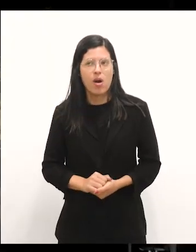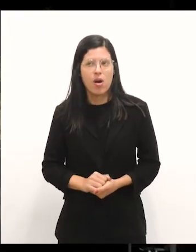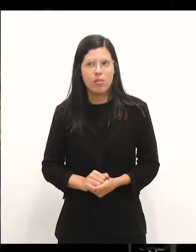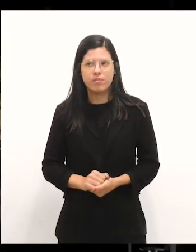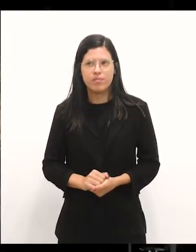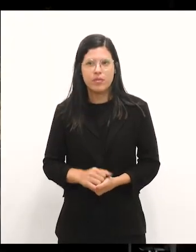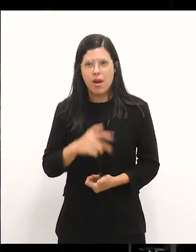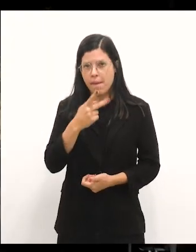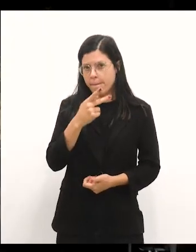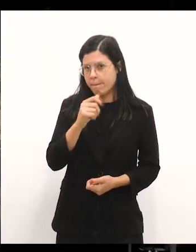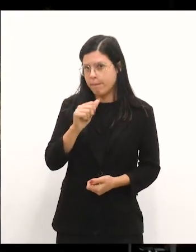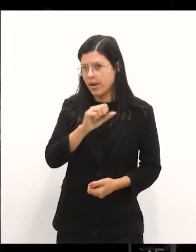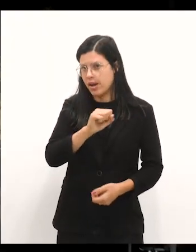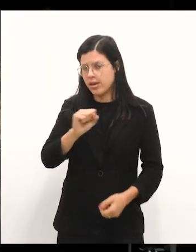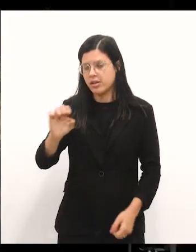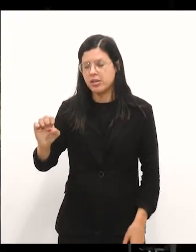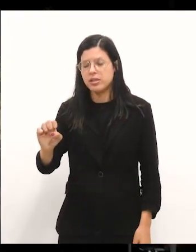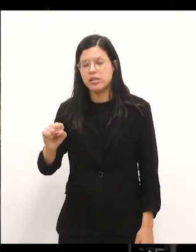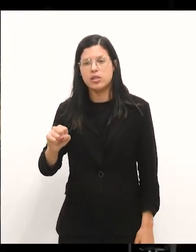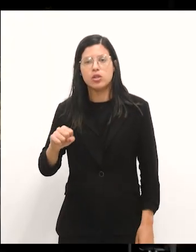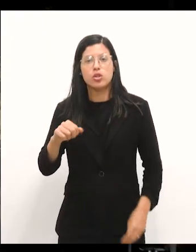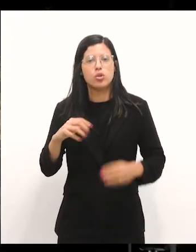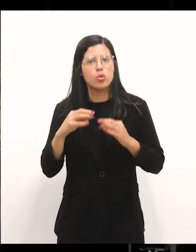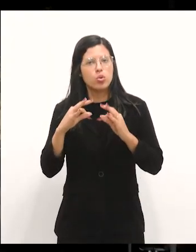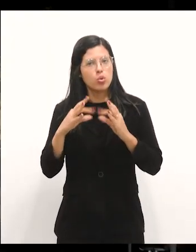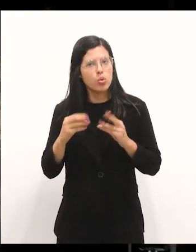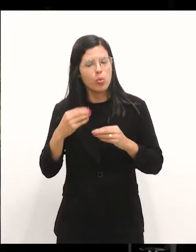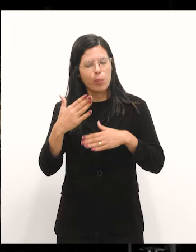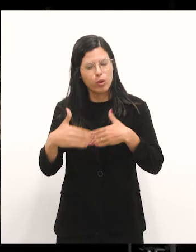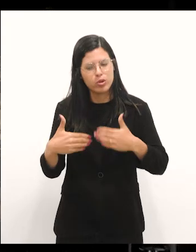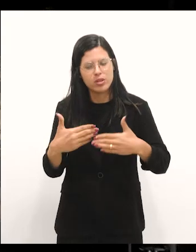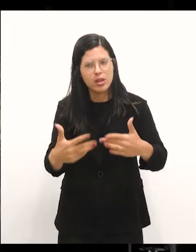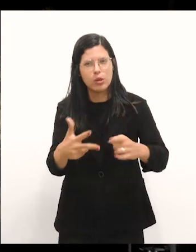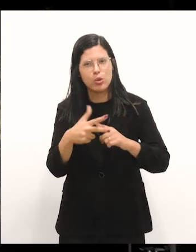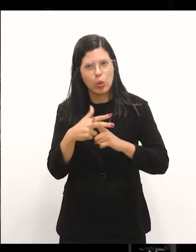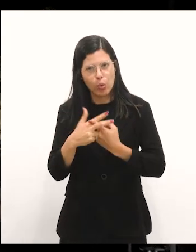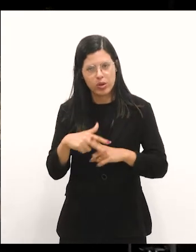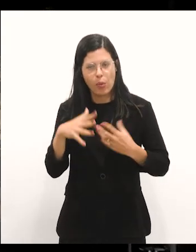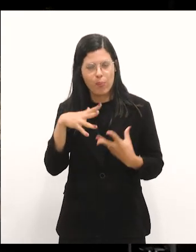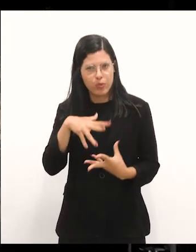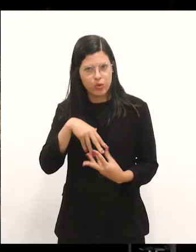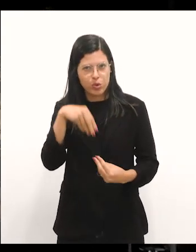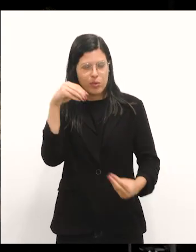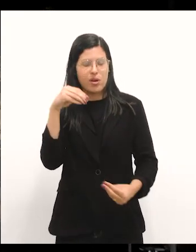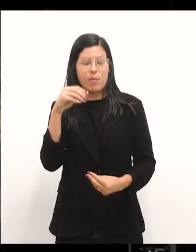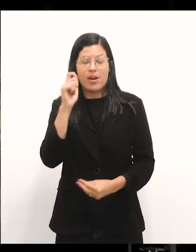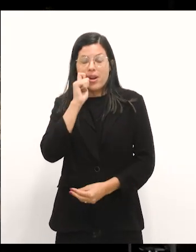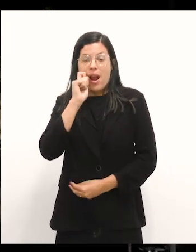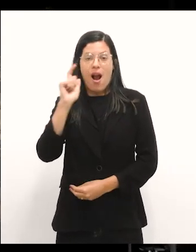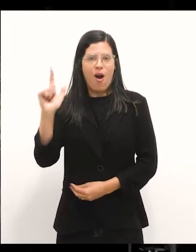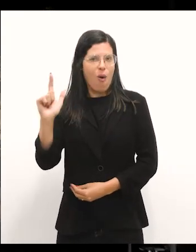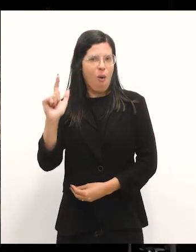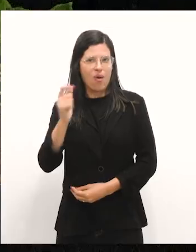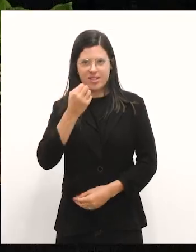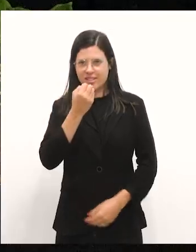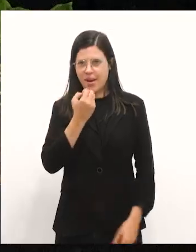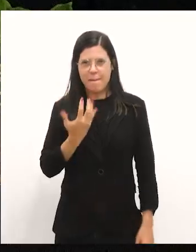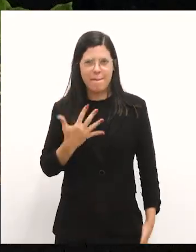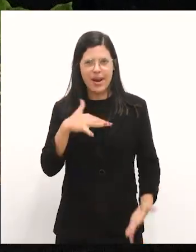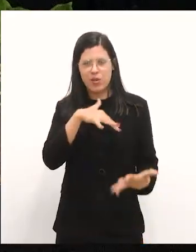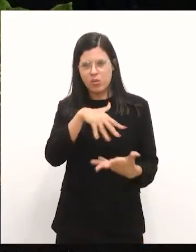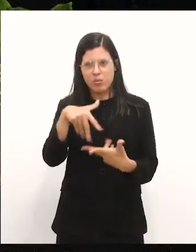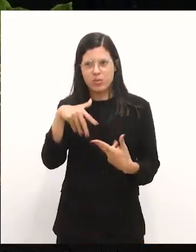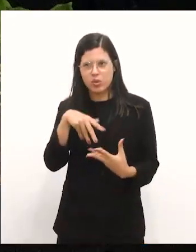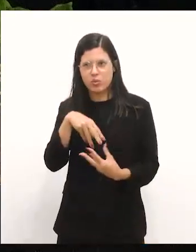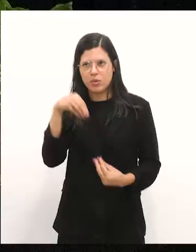passes, todo um processo de recuperação do espírito para que ele acorde ativo